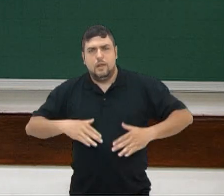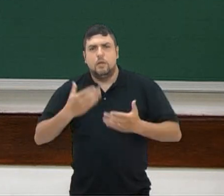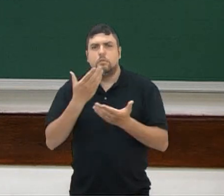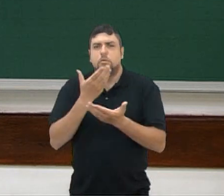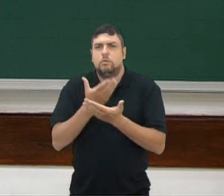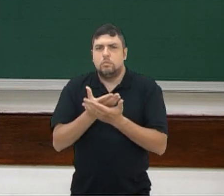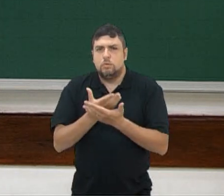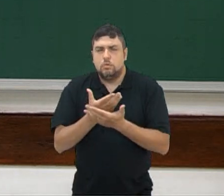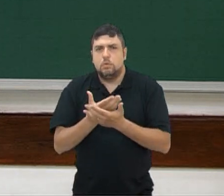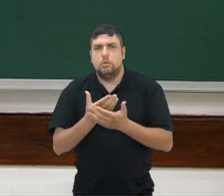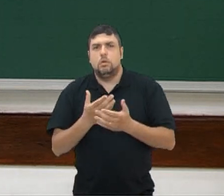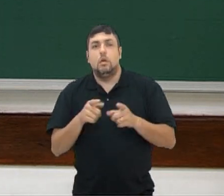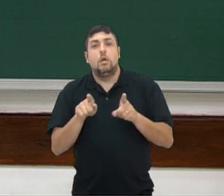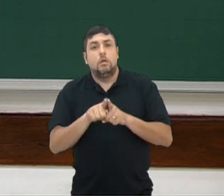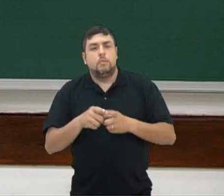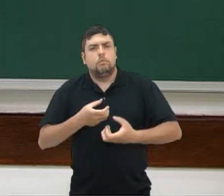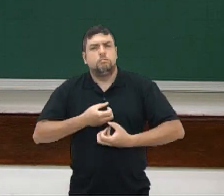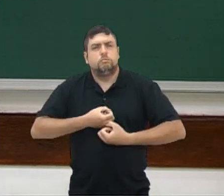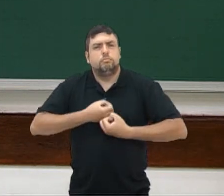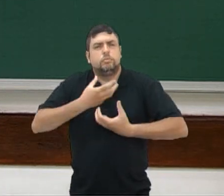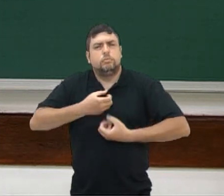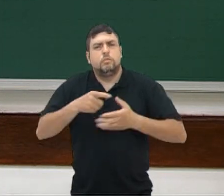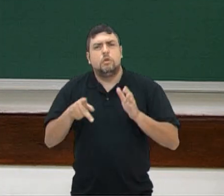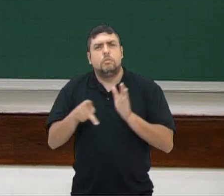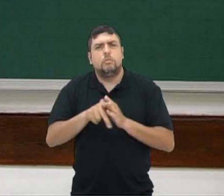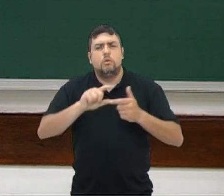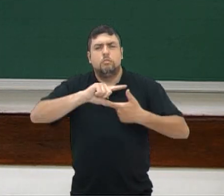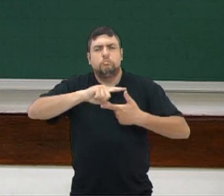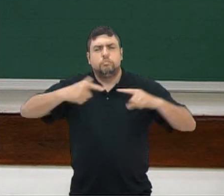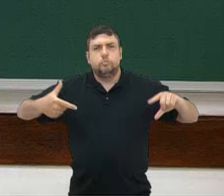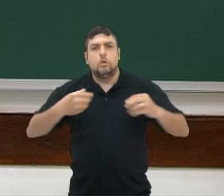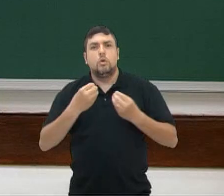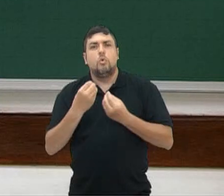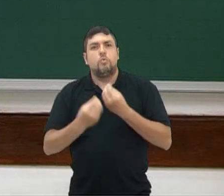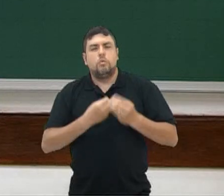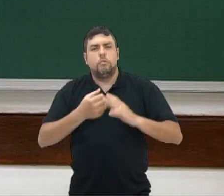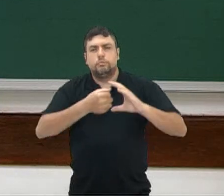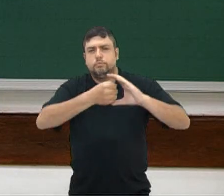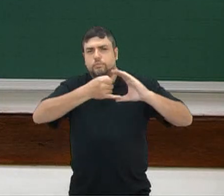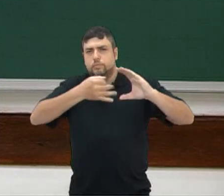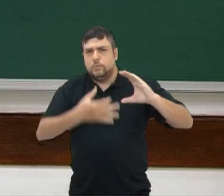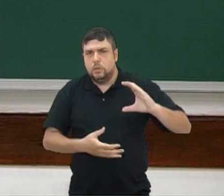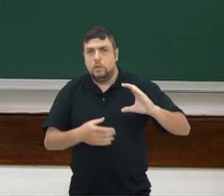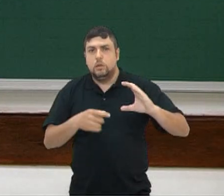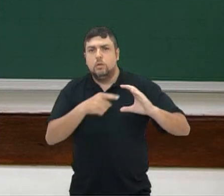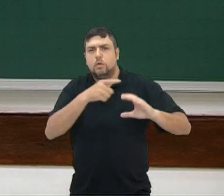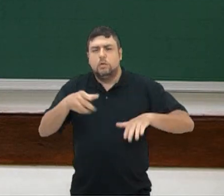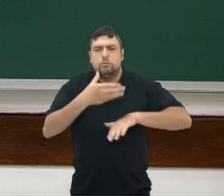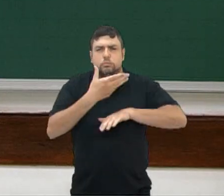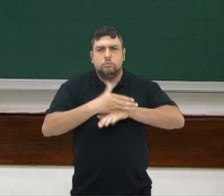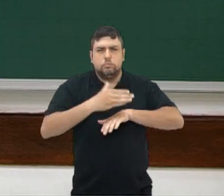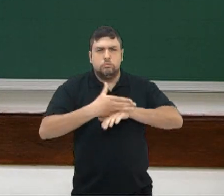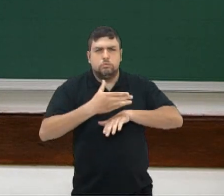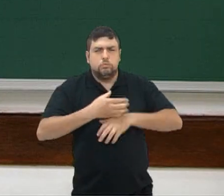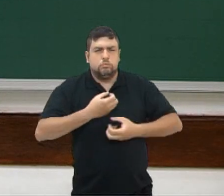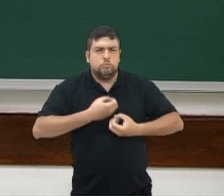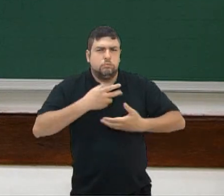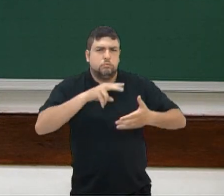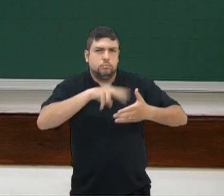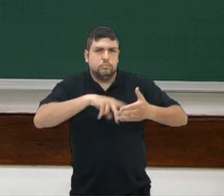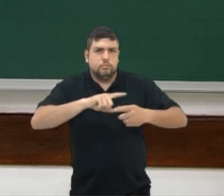vários poemas do modernismo, revejam essas características, procurem achar e analisar essas características nos poemas